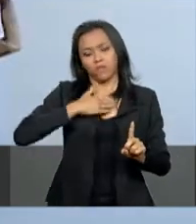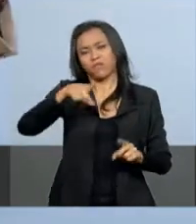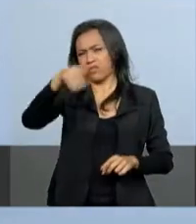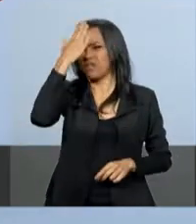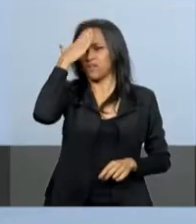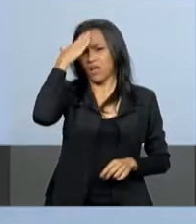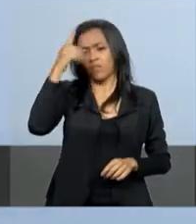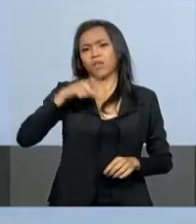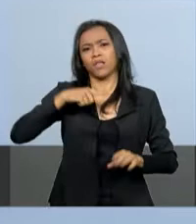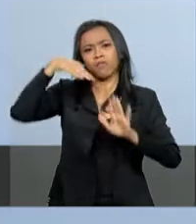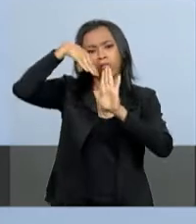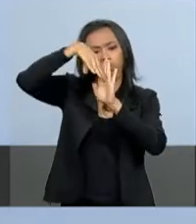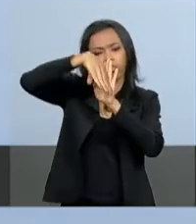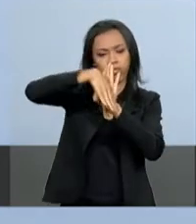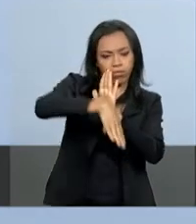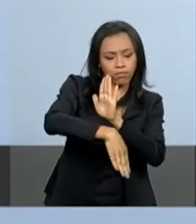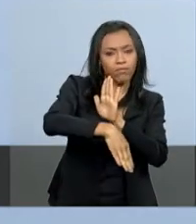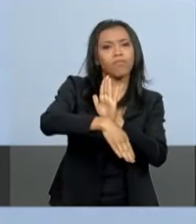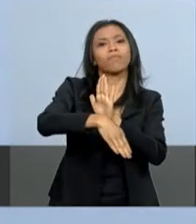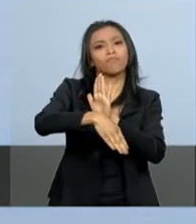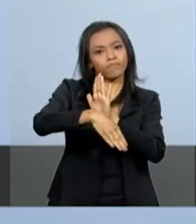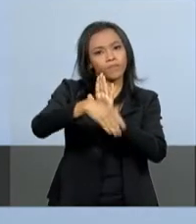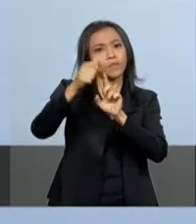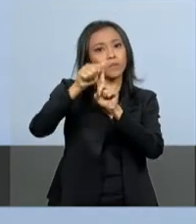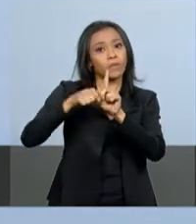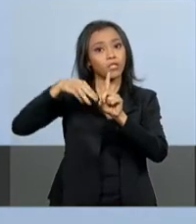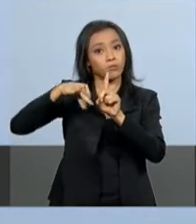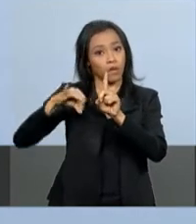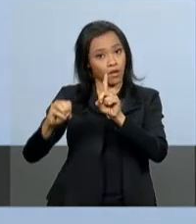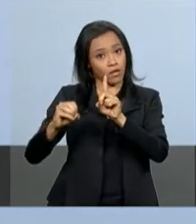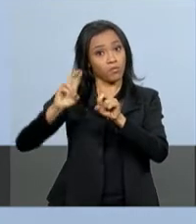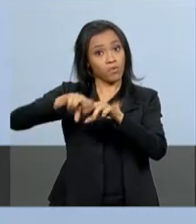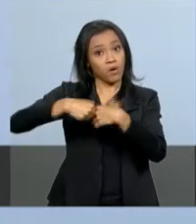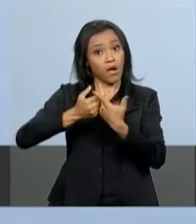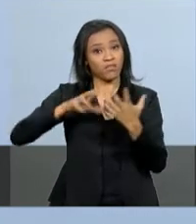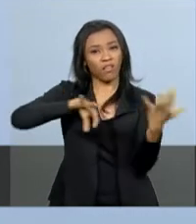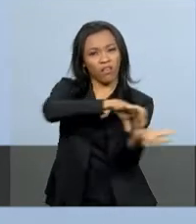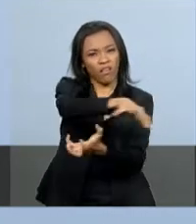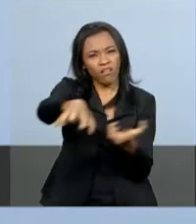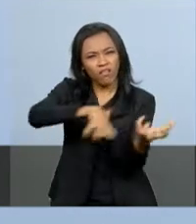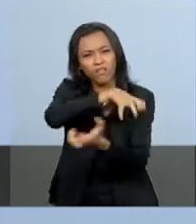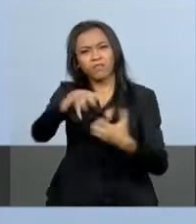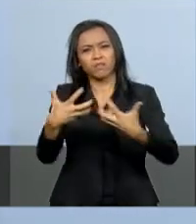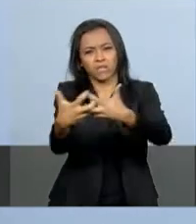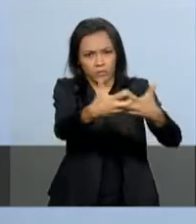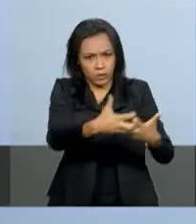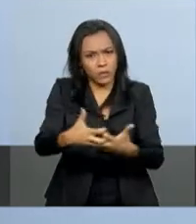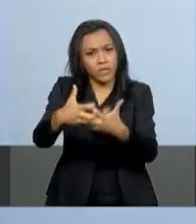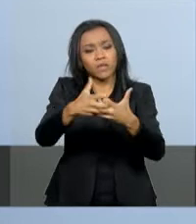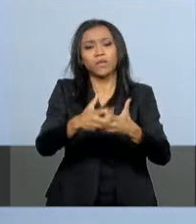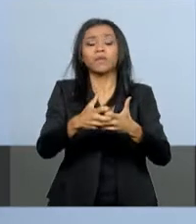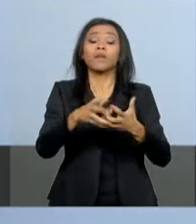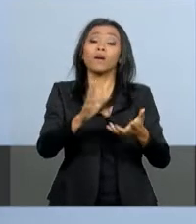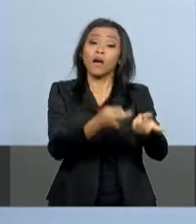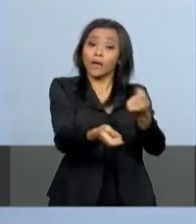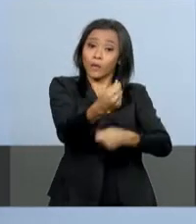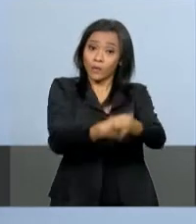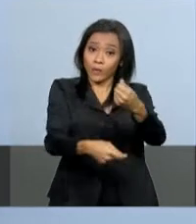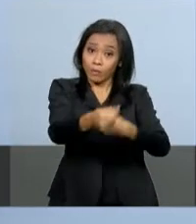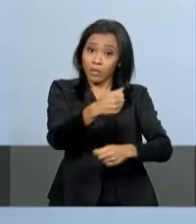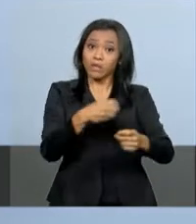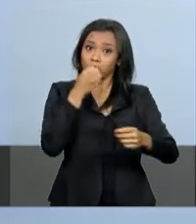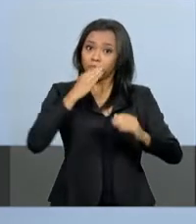pequena queda no mesmo pé dali as no mês de maio em função da greve dos caminhoneiros mas a economia estava no caminho tão